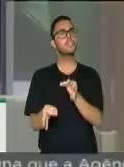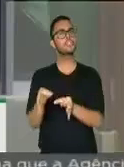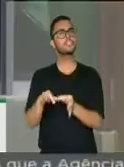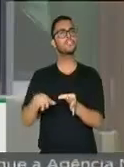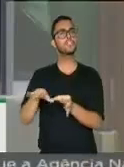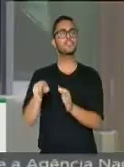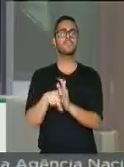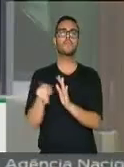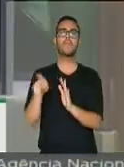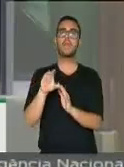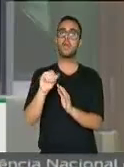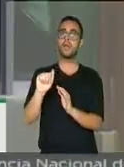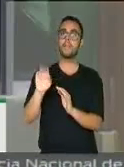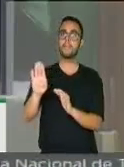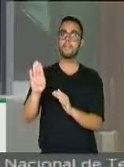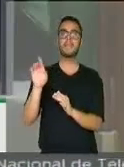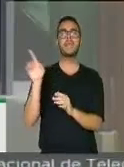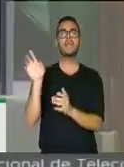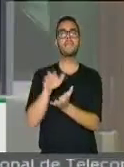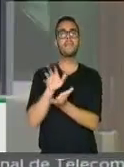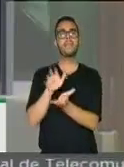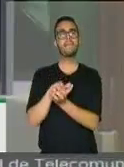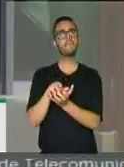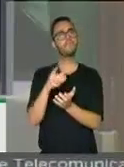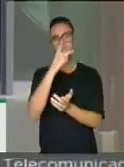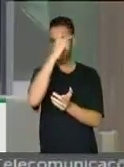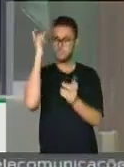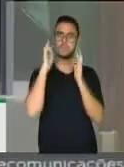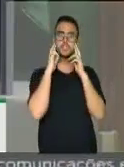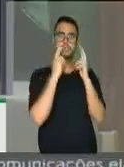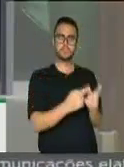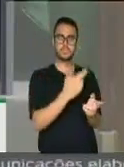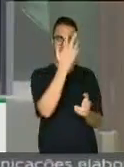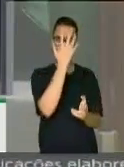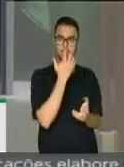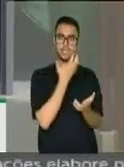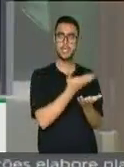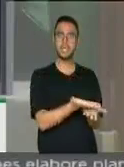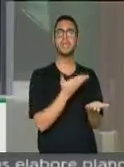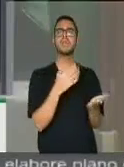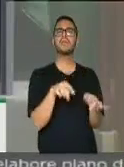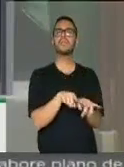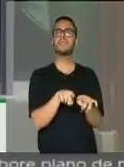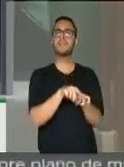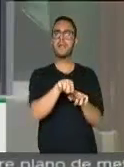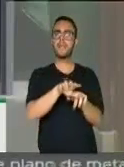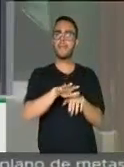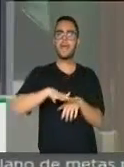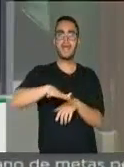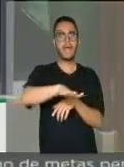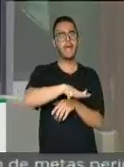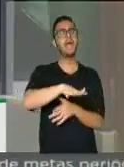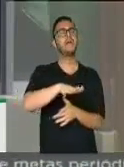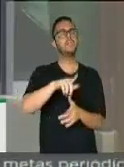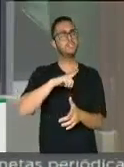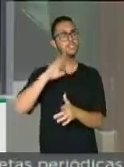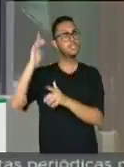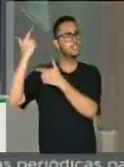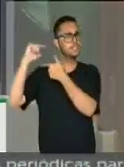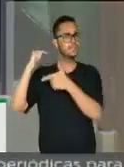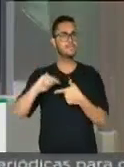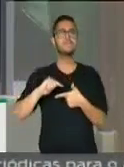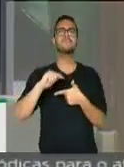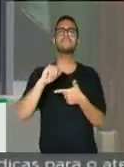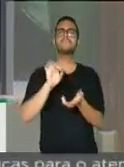de Pernambuco é uma seccional respeitabilíssima, uma seccional de grande tradição